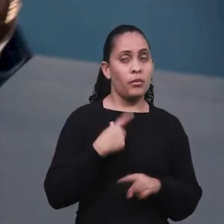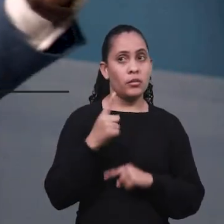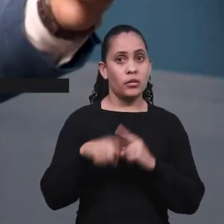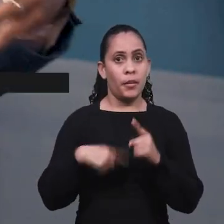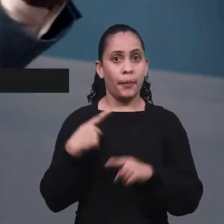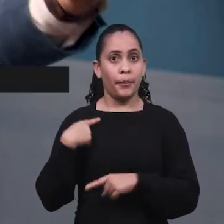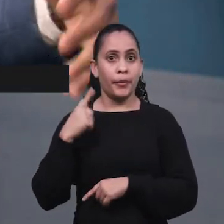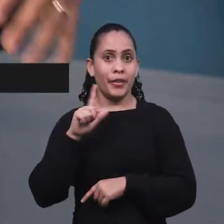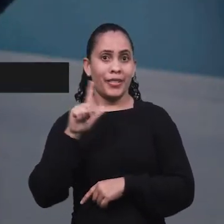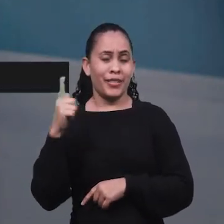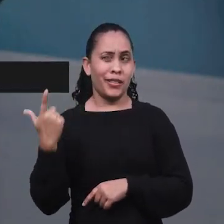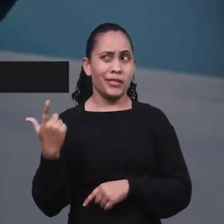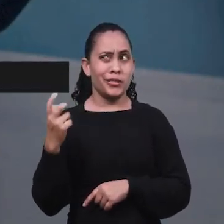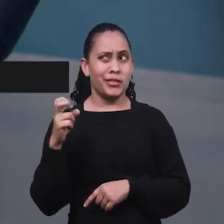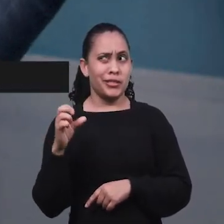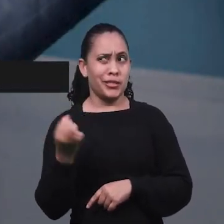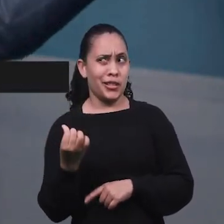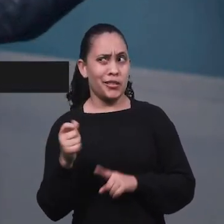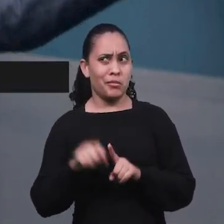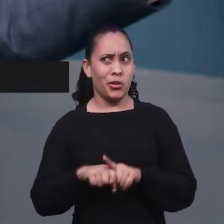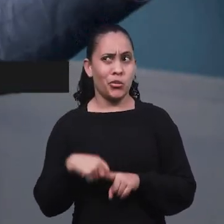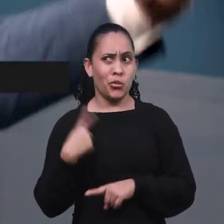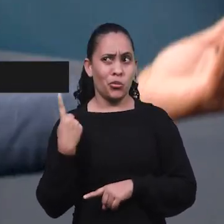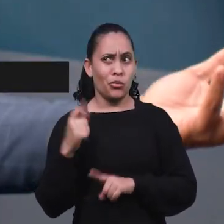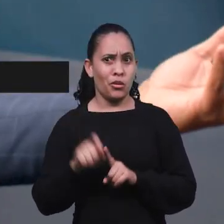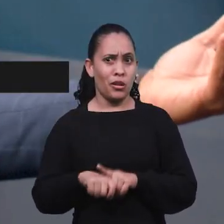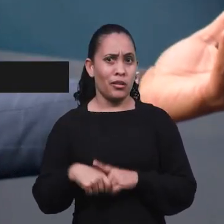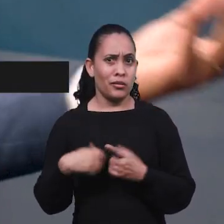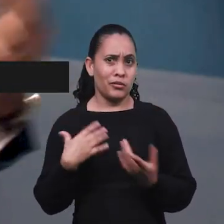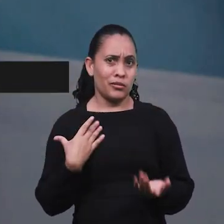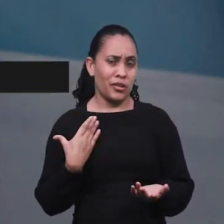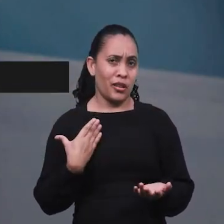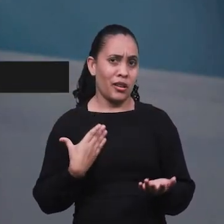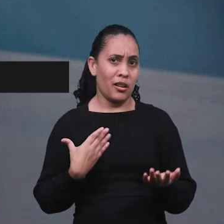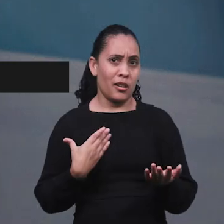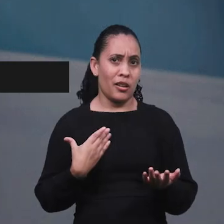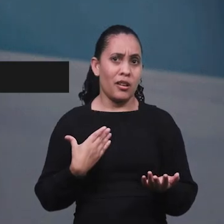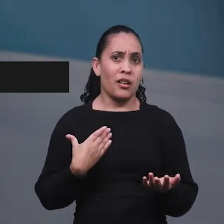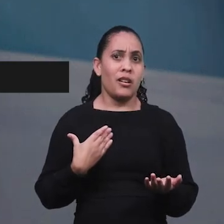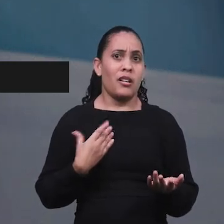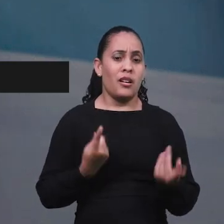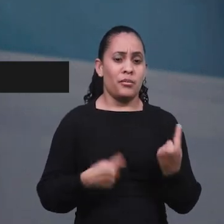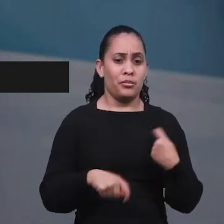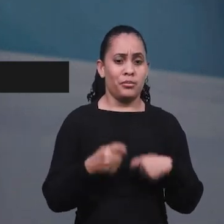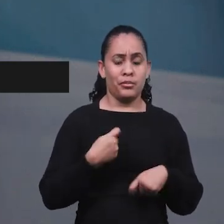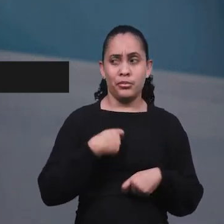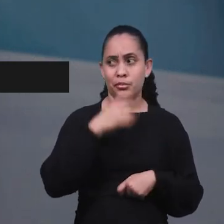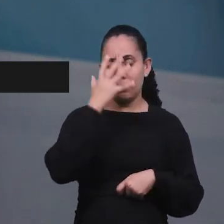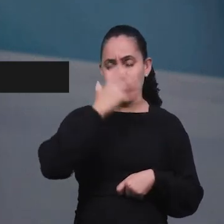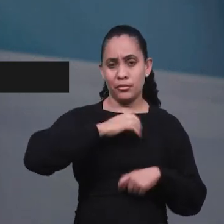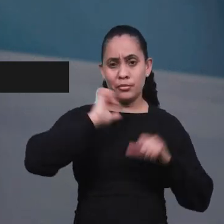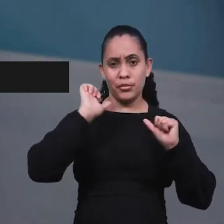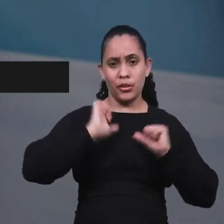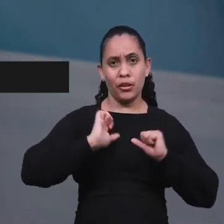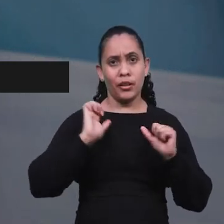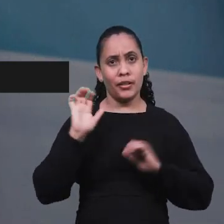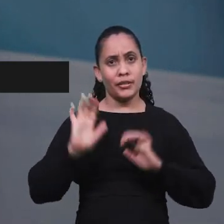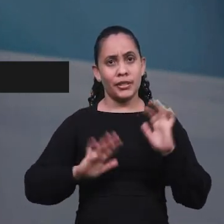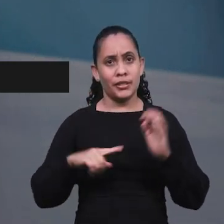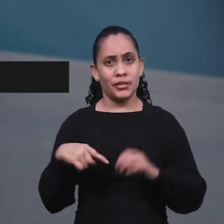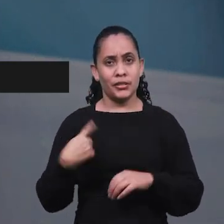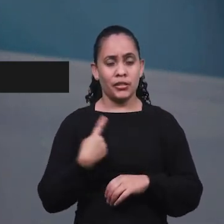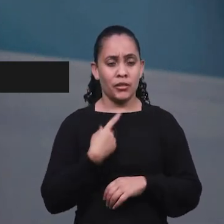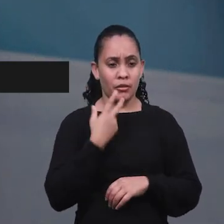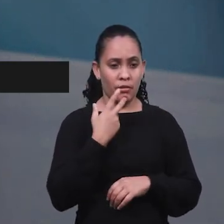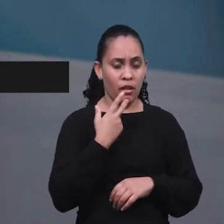você começar a receber a indenização daqui a 6 meses, 1 ano, quer dizer, a situação financeira até se agrava, né? A gente